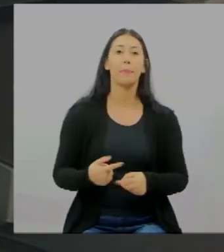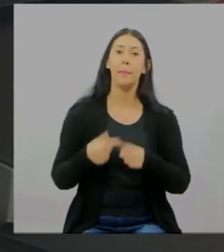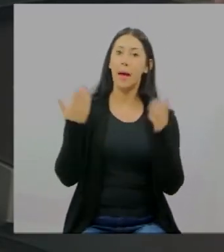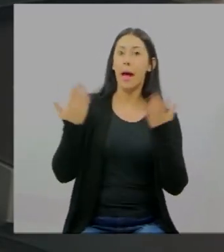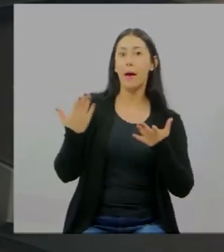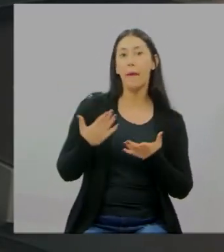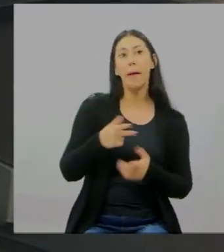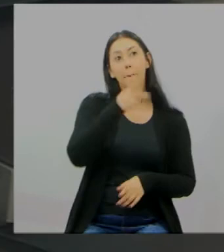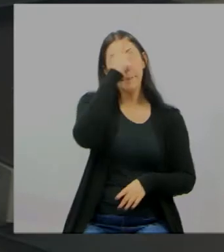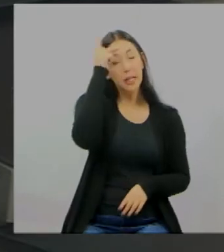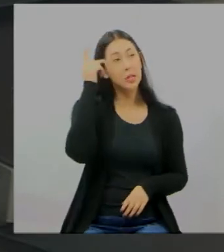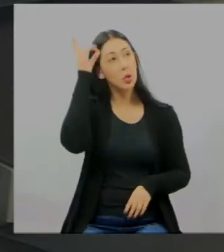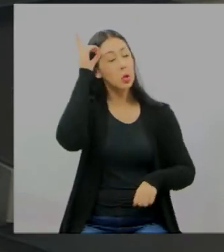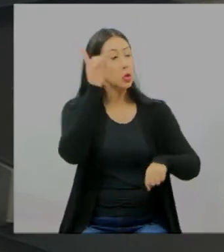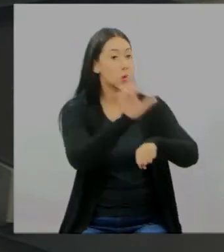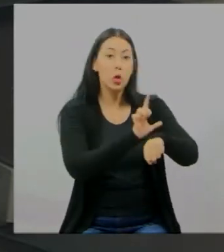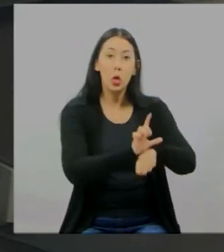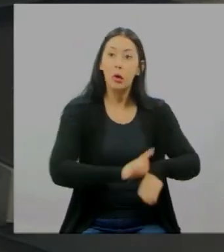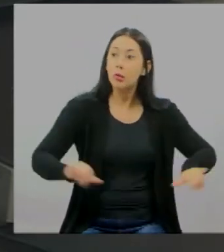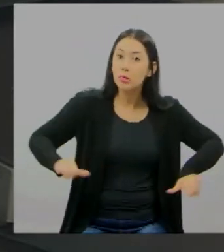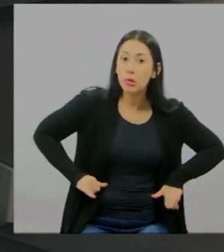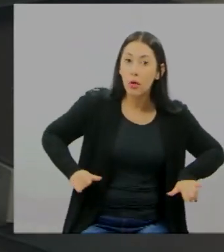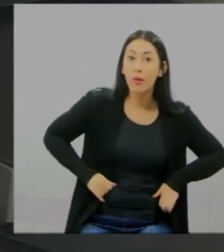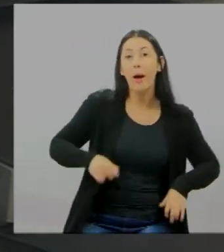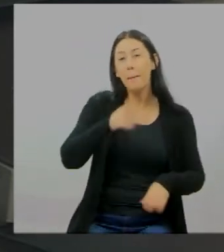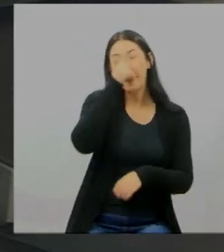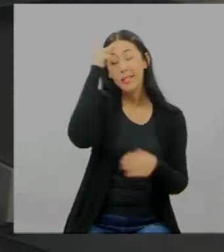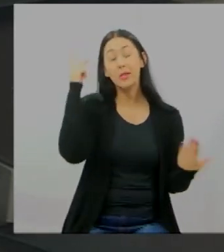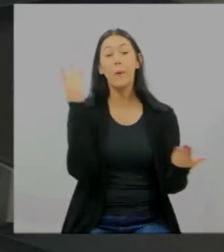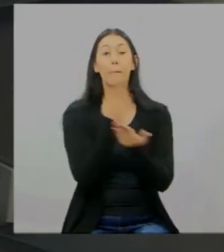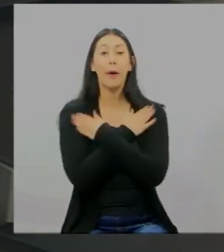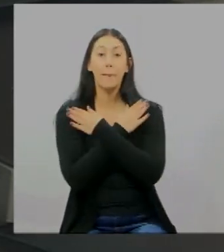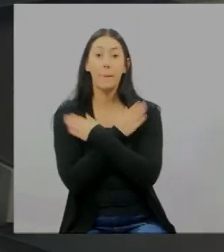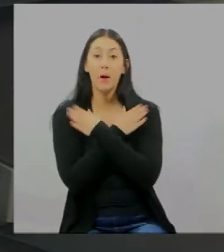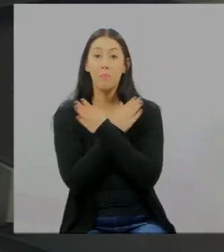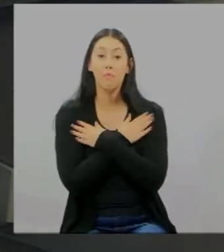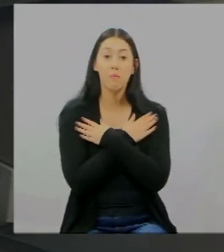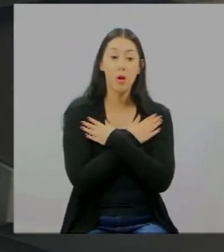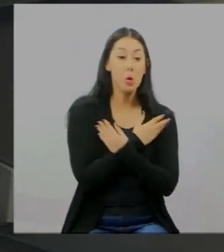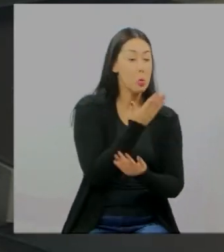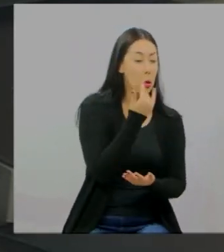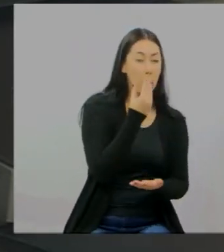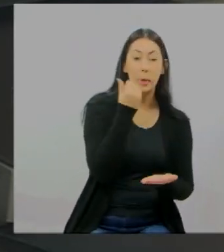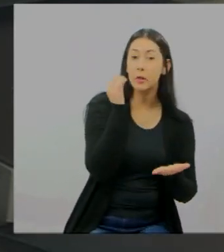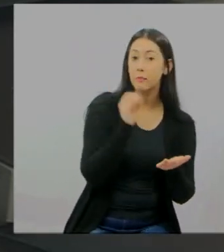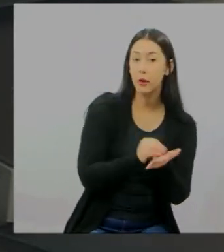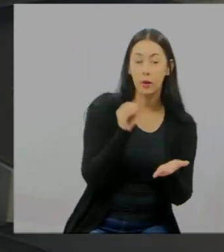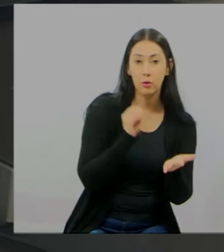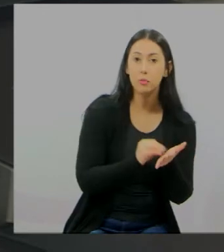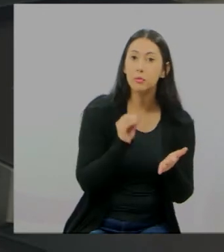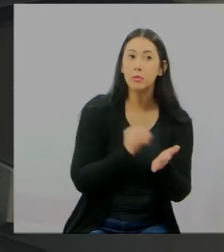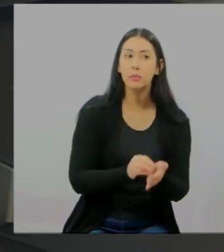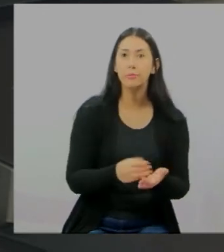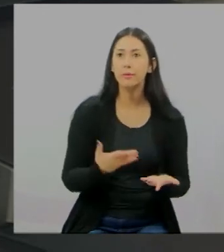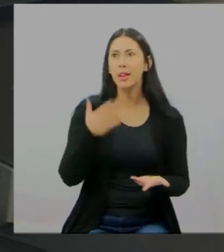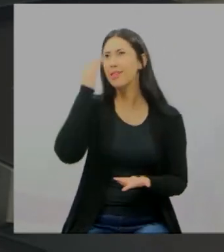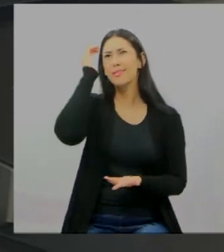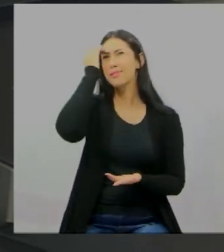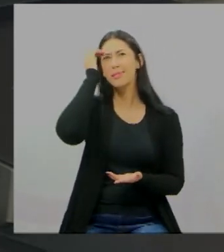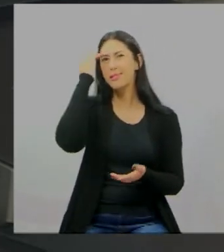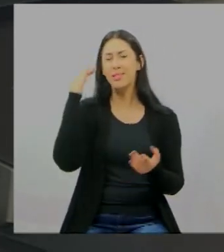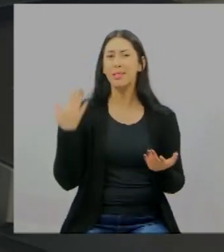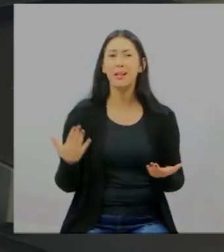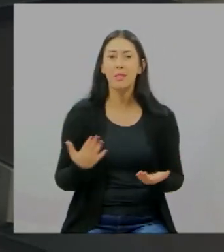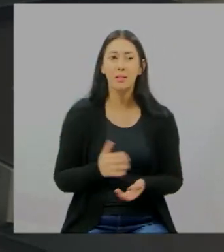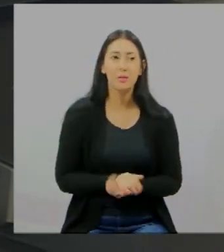comércio sofrendo, desemprego batendo a porta, faltando pão na mesa das famílias. Então eu não entendo, sabe? Que